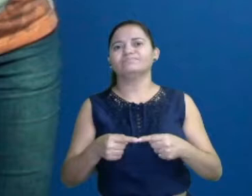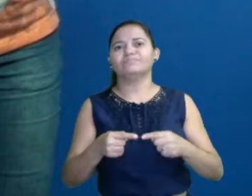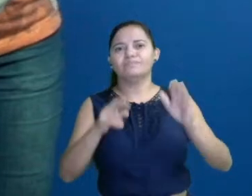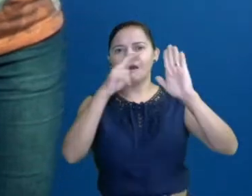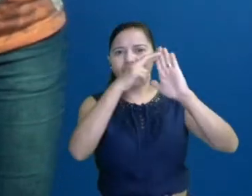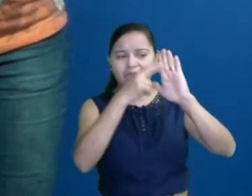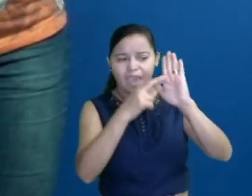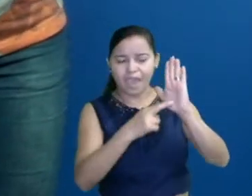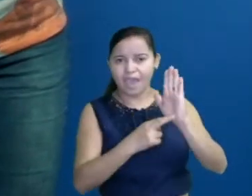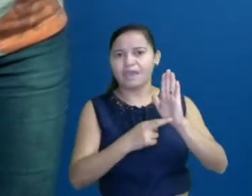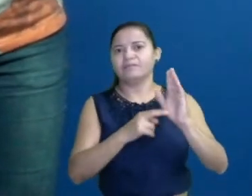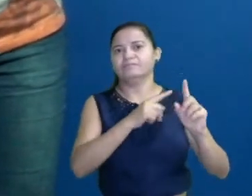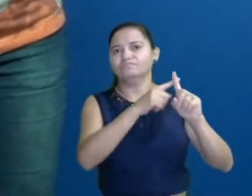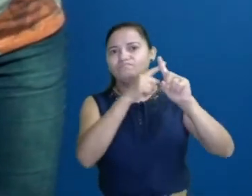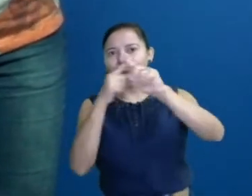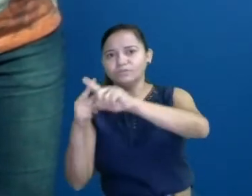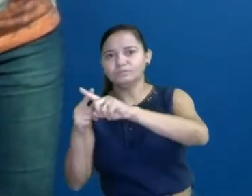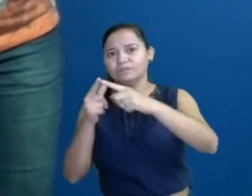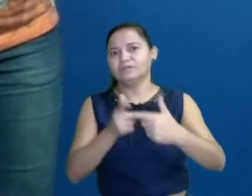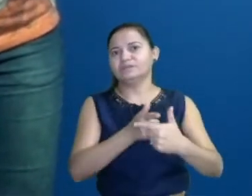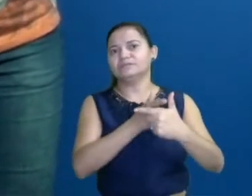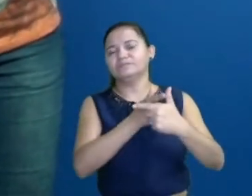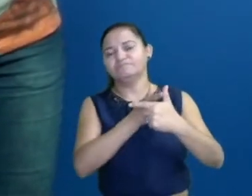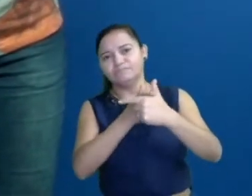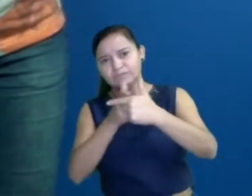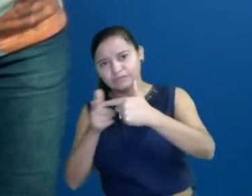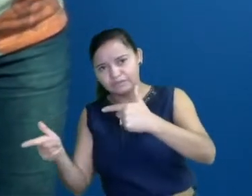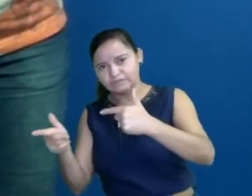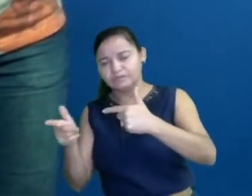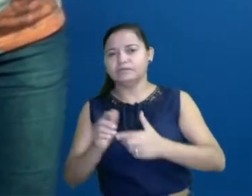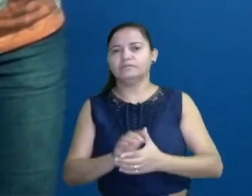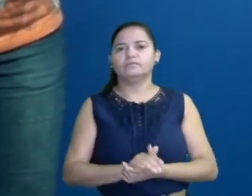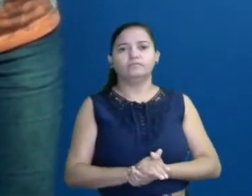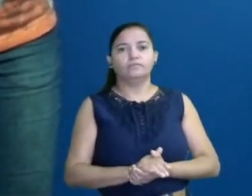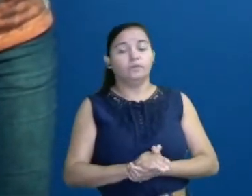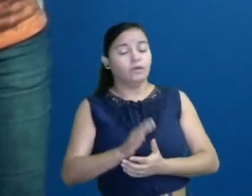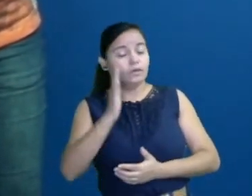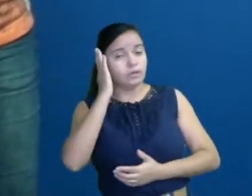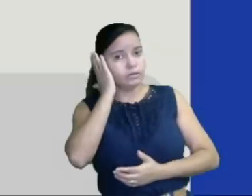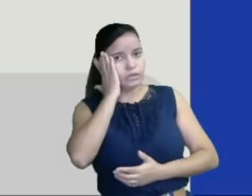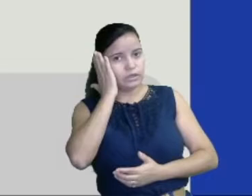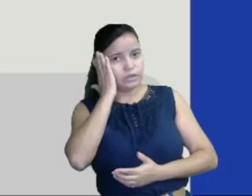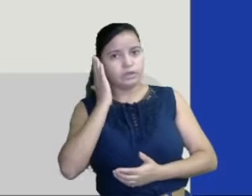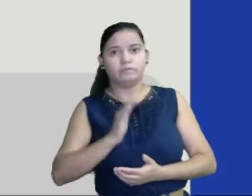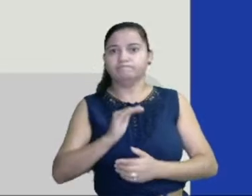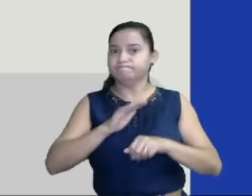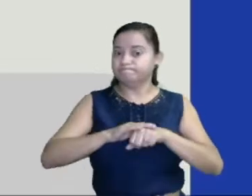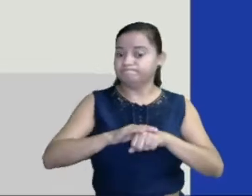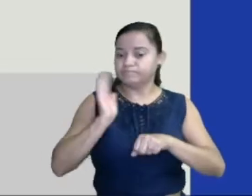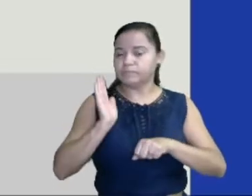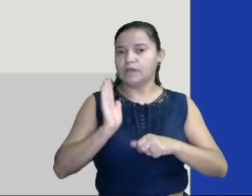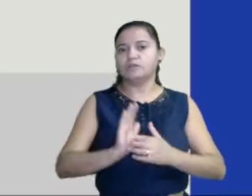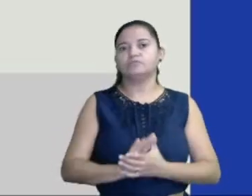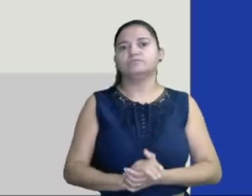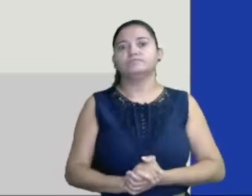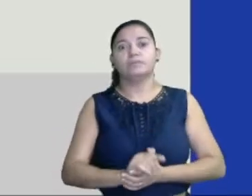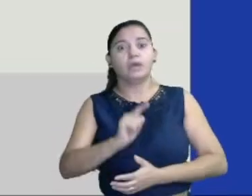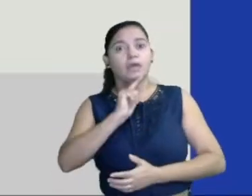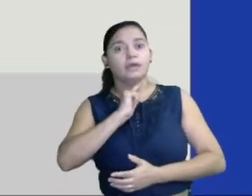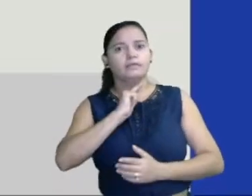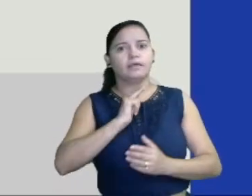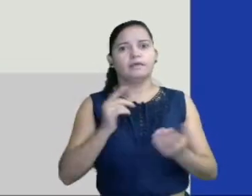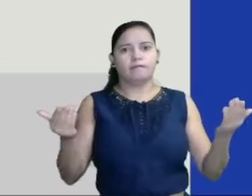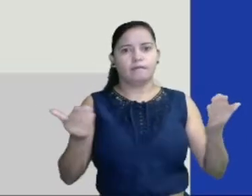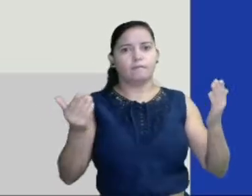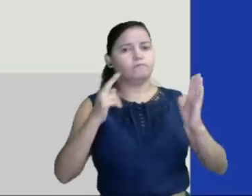da multiplicação e divisão então vamos lá para a gente entender um pouquinho mais E como sempre eu trago aí o probleminha